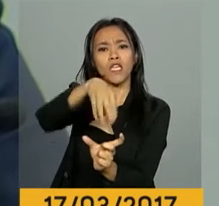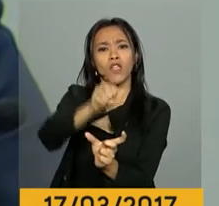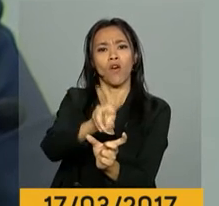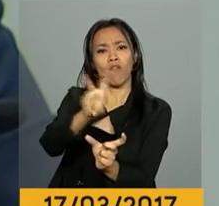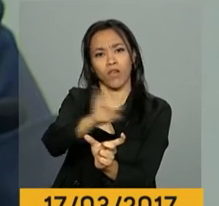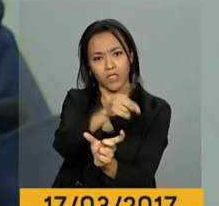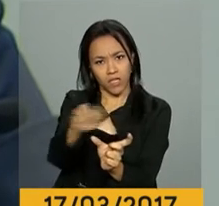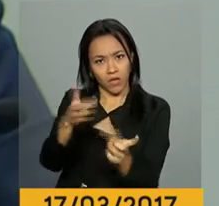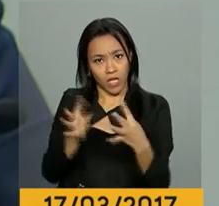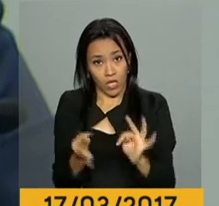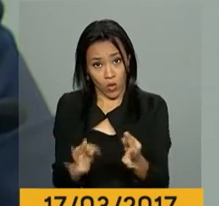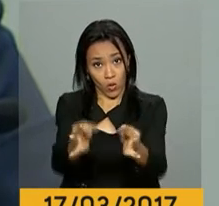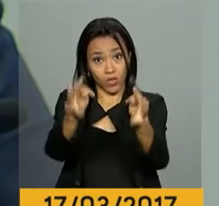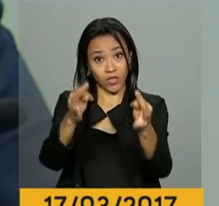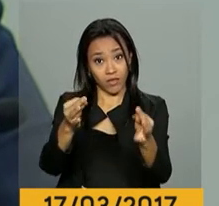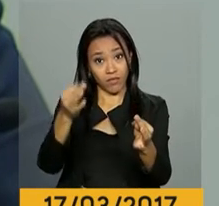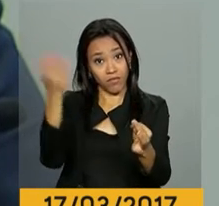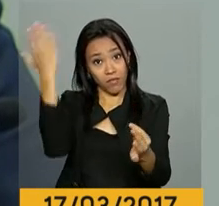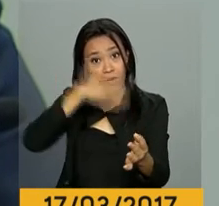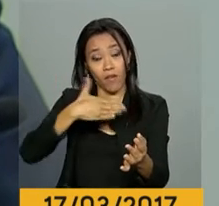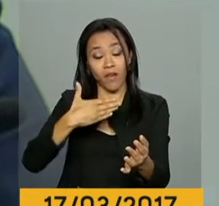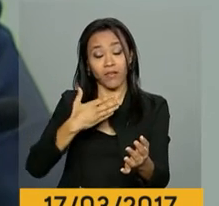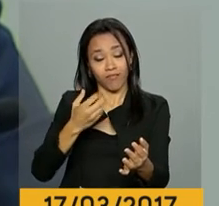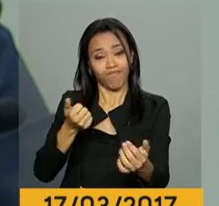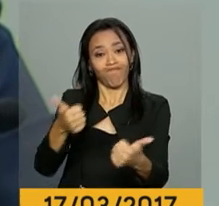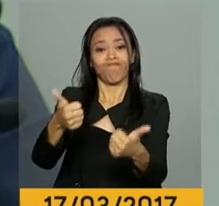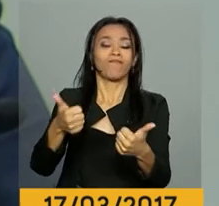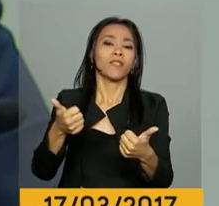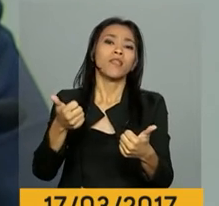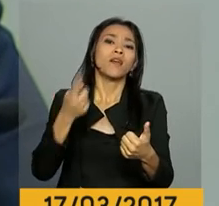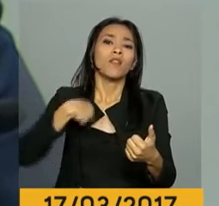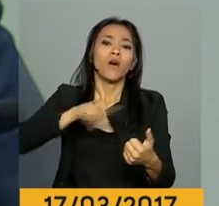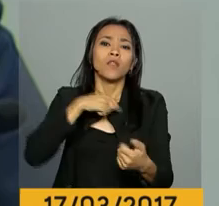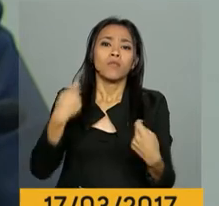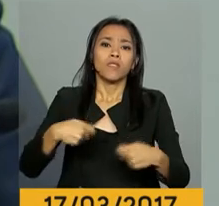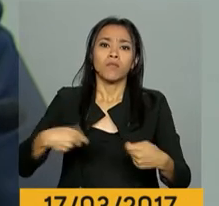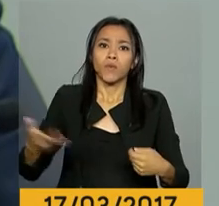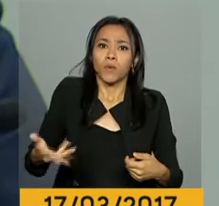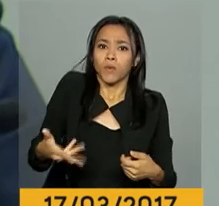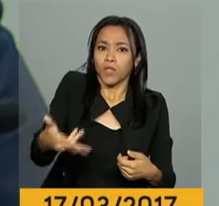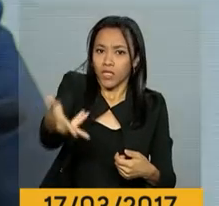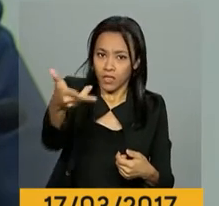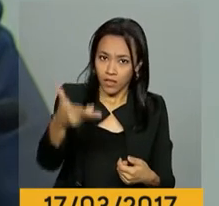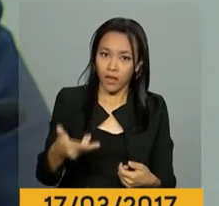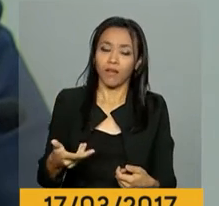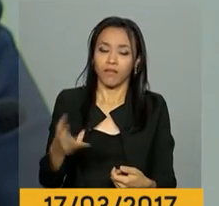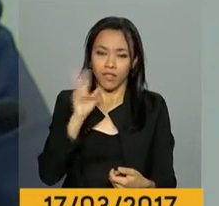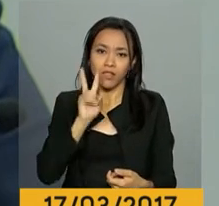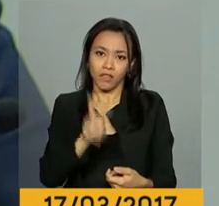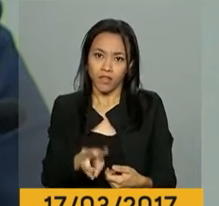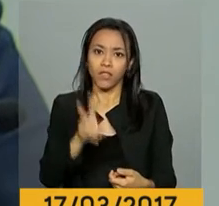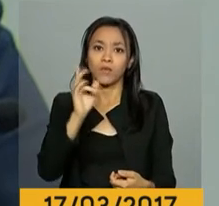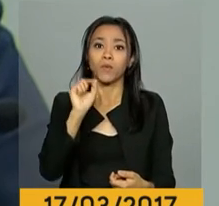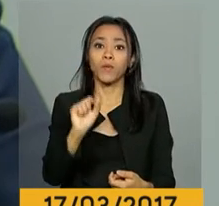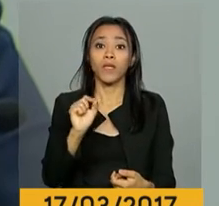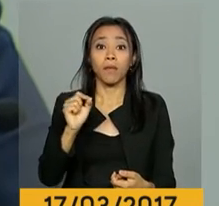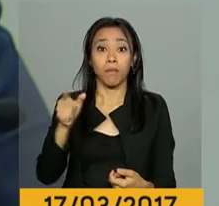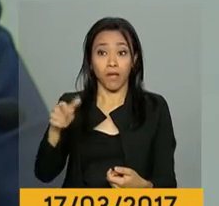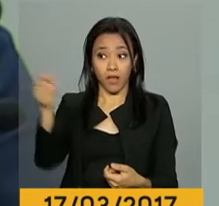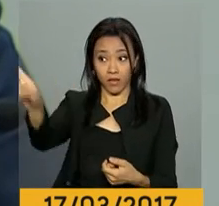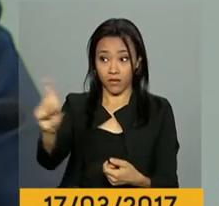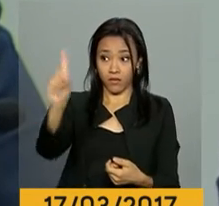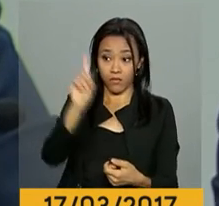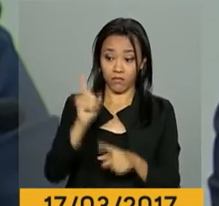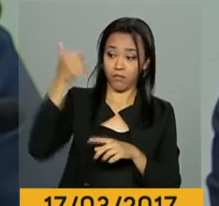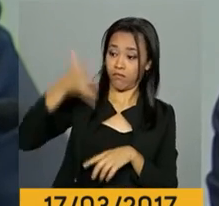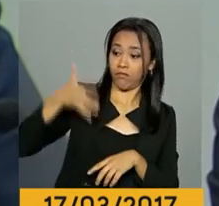quando aprovadas, já não vale mais nada. Então, nós precisamos agilizar estas fórmulas todas. E viram, pelas palavras da Maria Silvia,